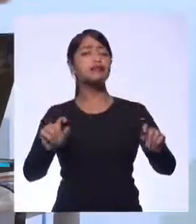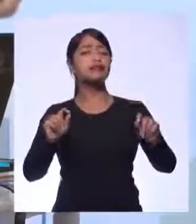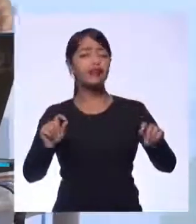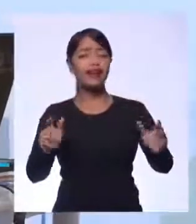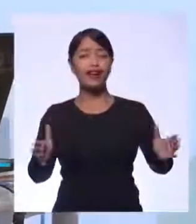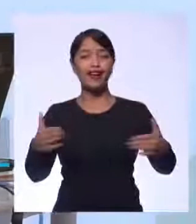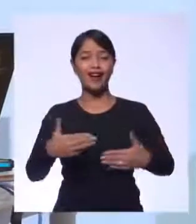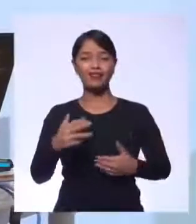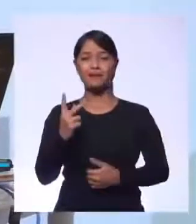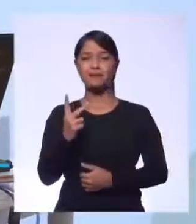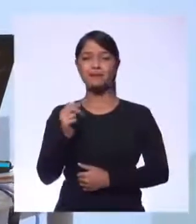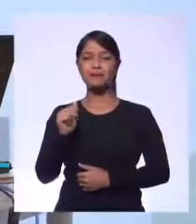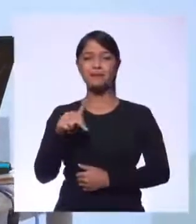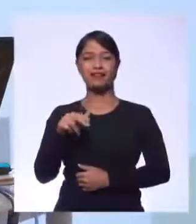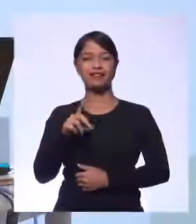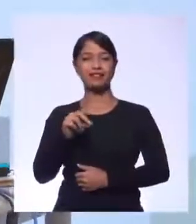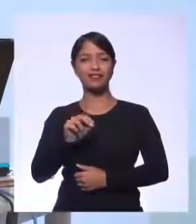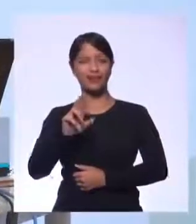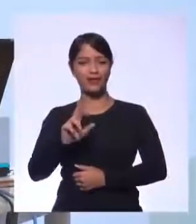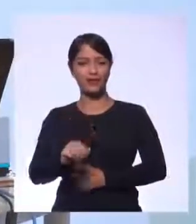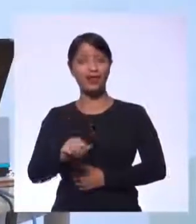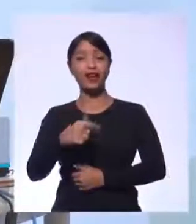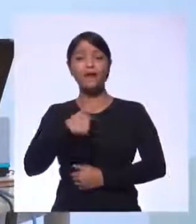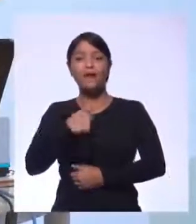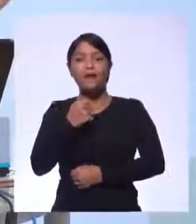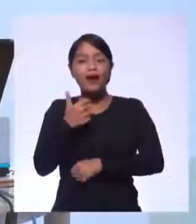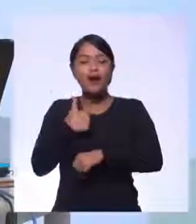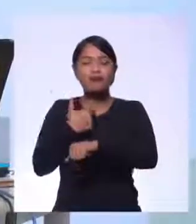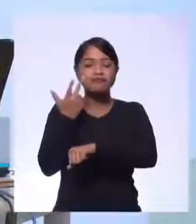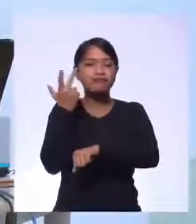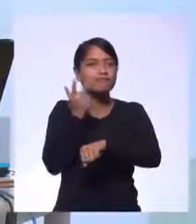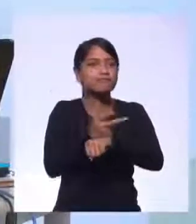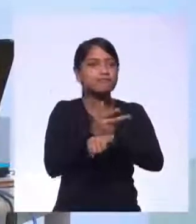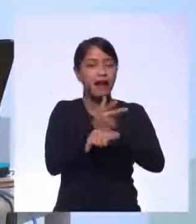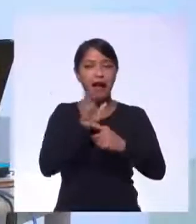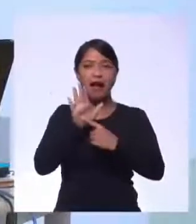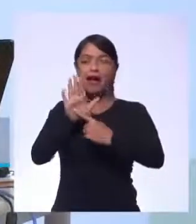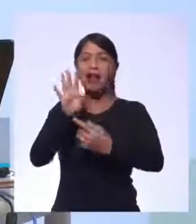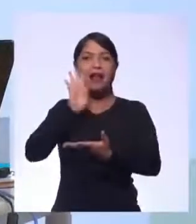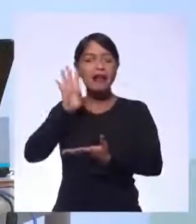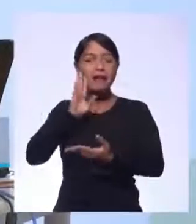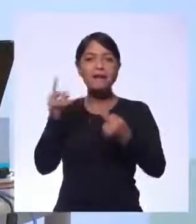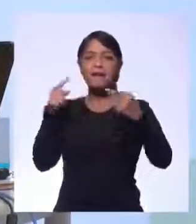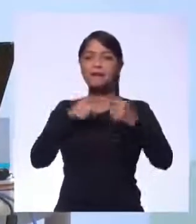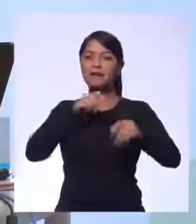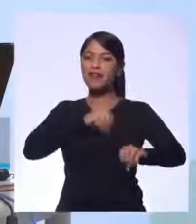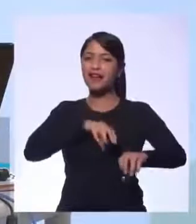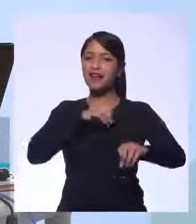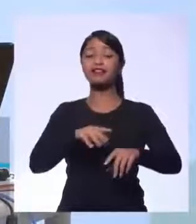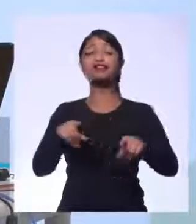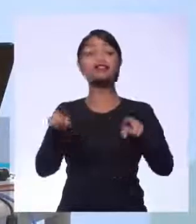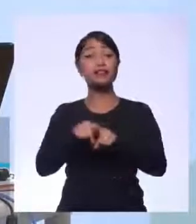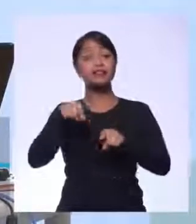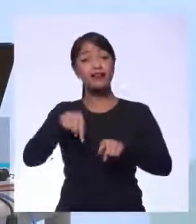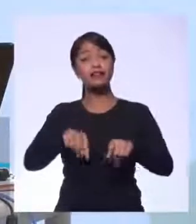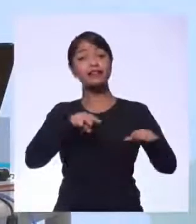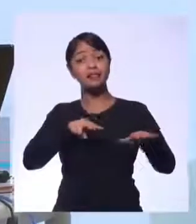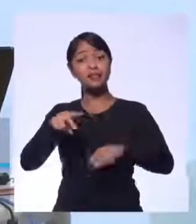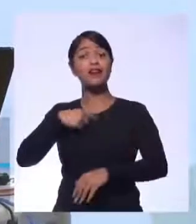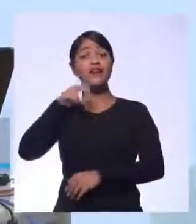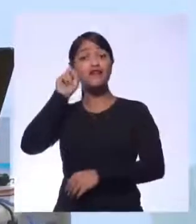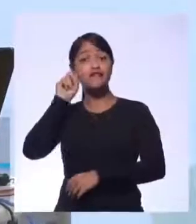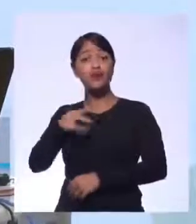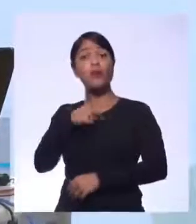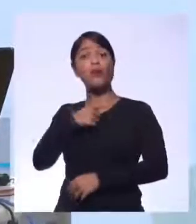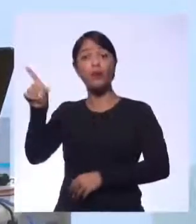nossa aula aí, super legal, né? Então, um Uhum. contexto tão atual, e eu vi mais uma referência da caixa de Pandora essa semana. É,